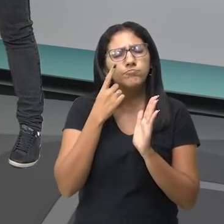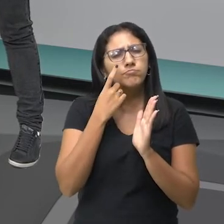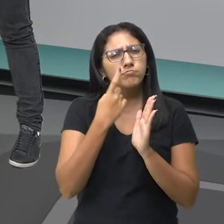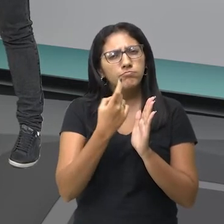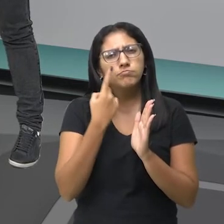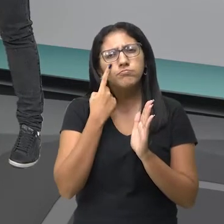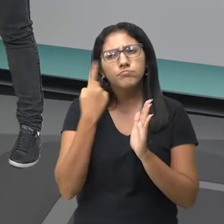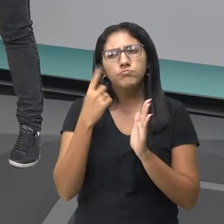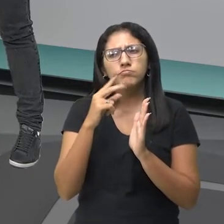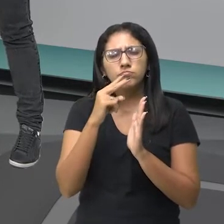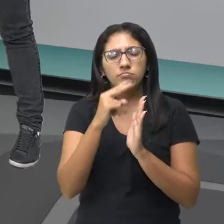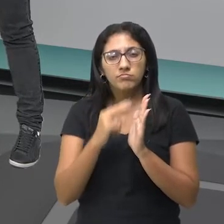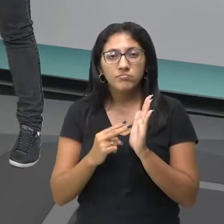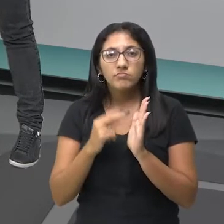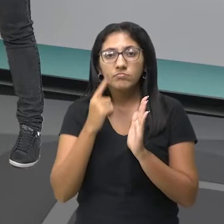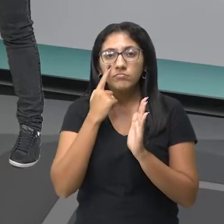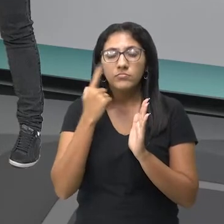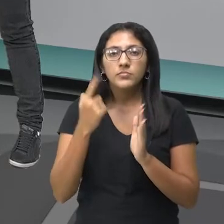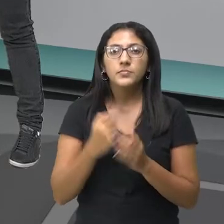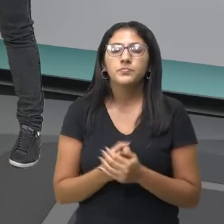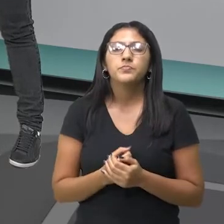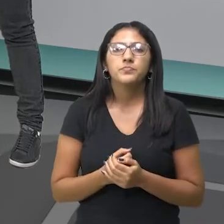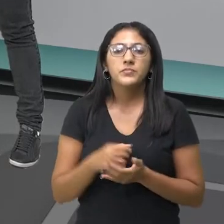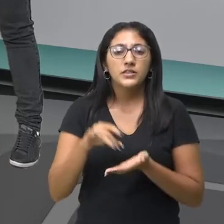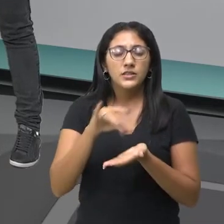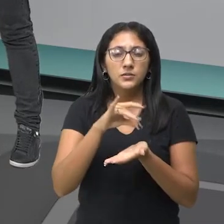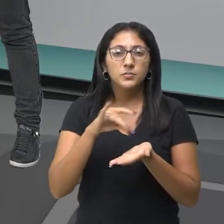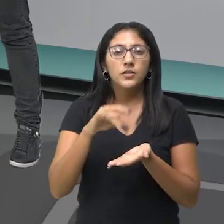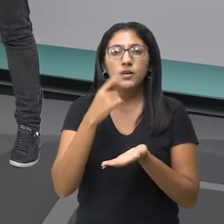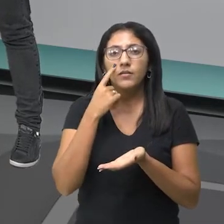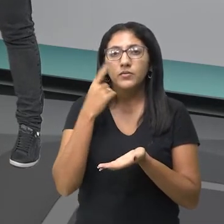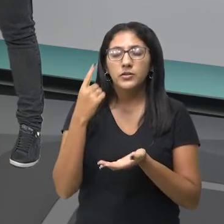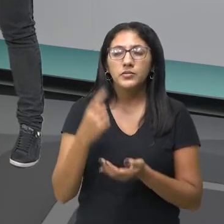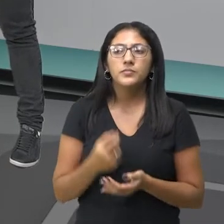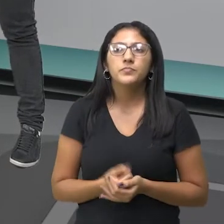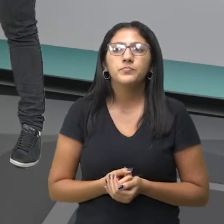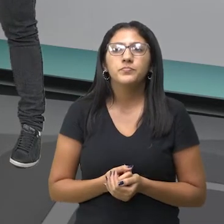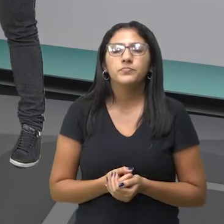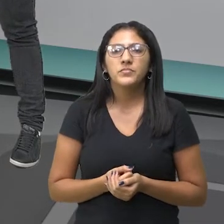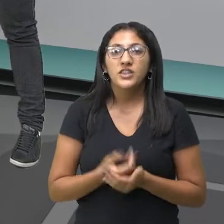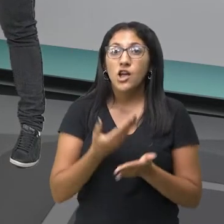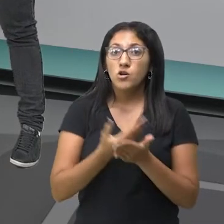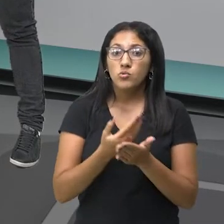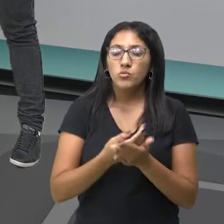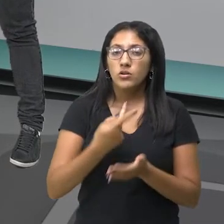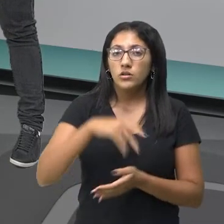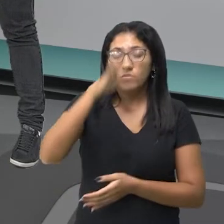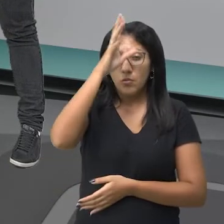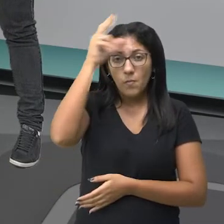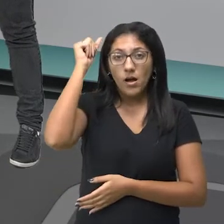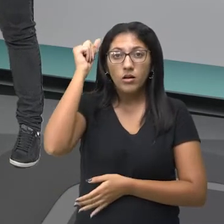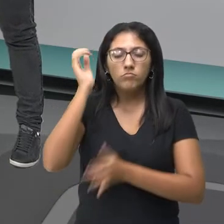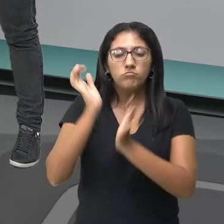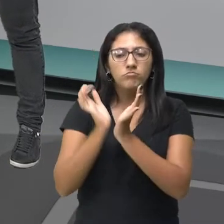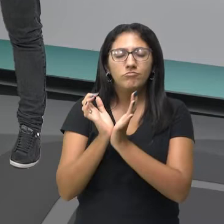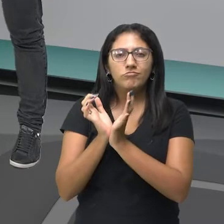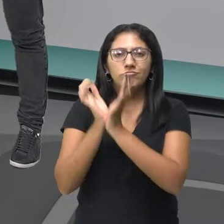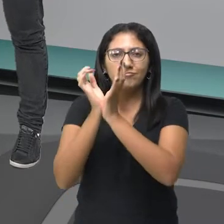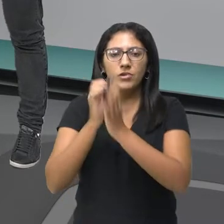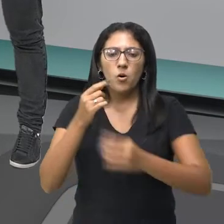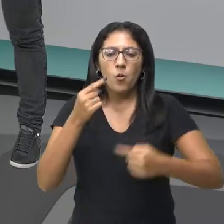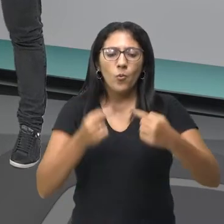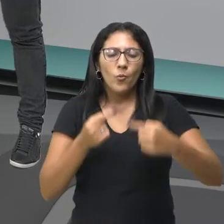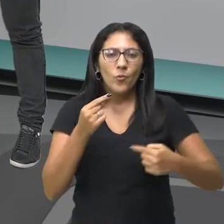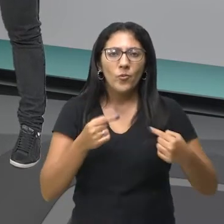interessante. Aqui para vocês observarem, CMEAN Notícias. E olha só o título. Estudante amazonense vence competição internacional